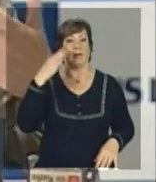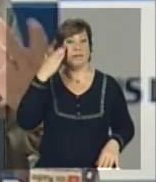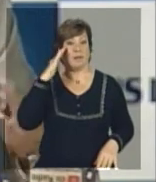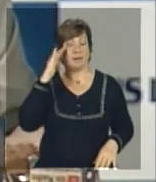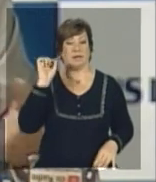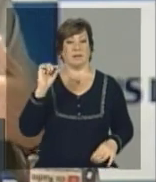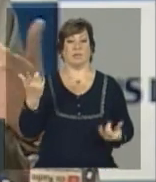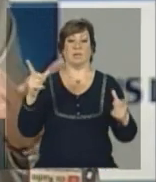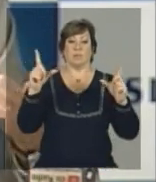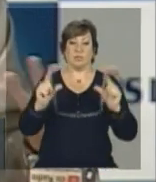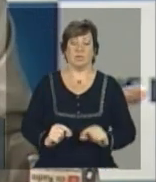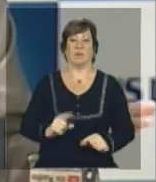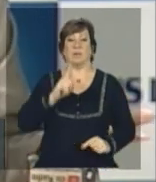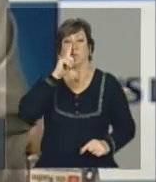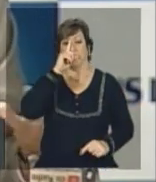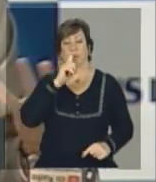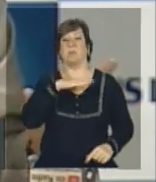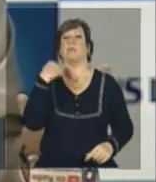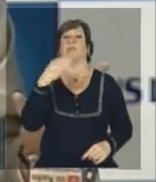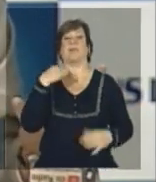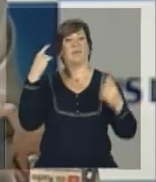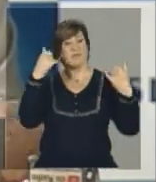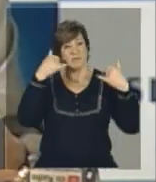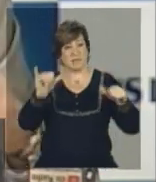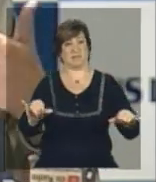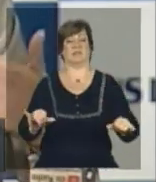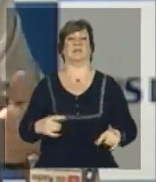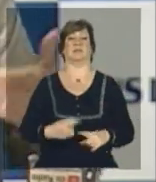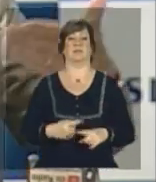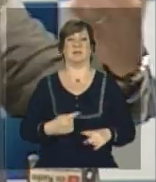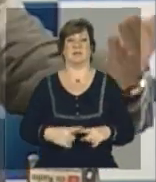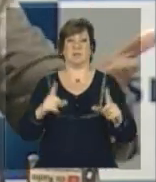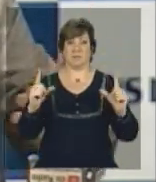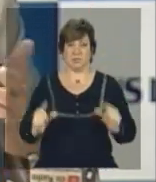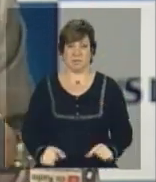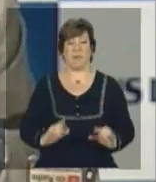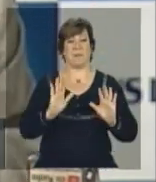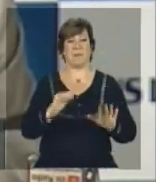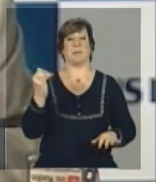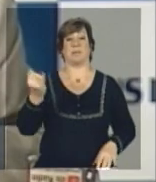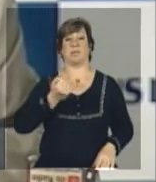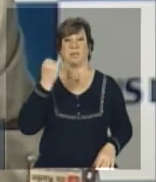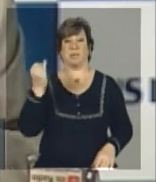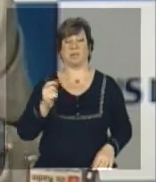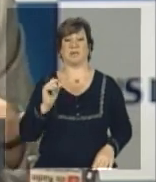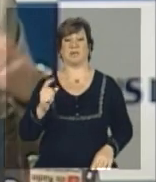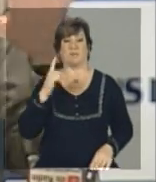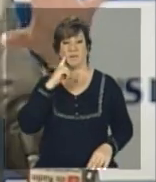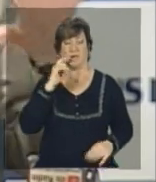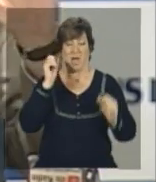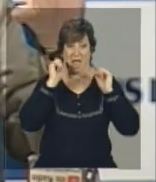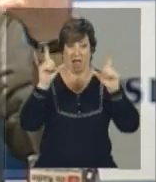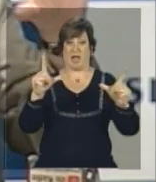reduzir caso grave, reduzir óbito, mais ainda do que até a redução de casos, mas é importante, logicamente, manter